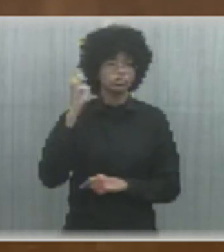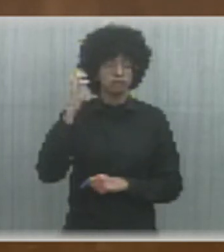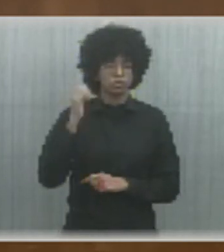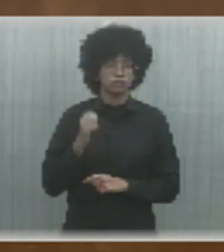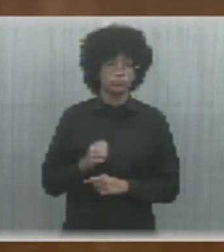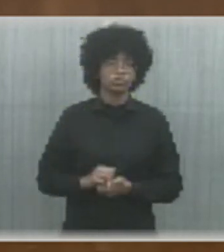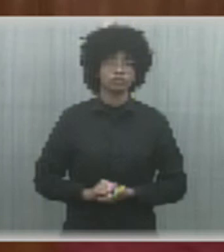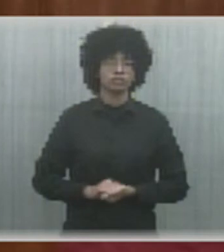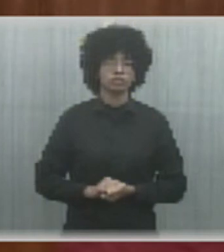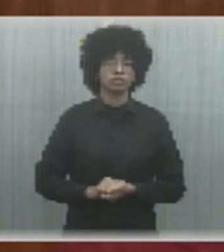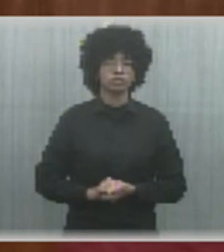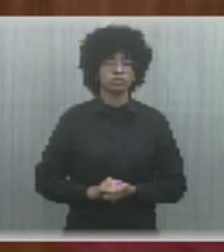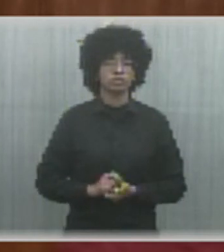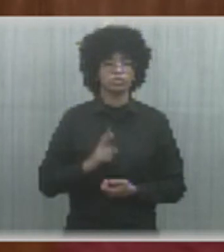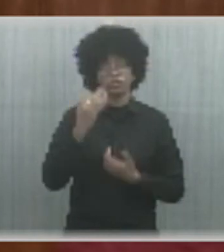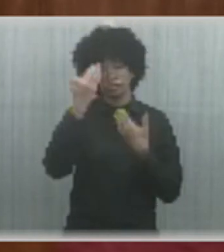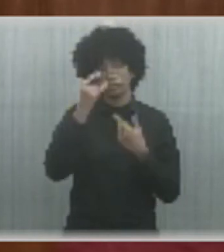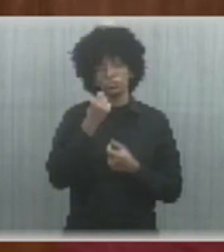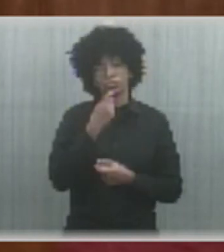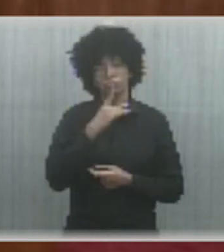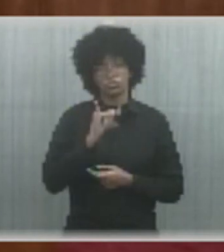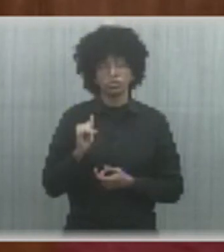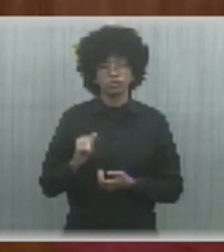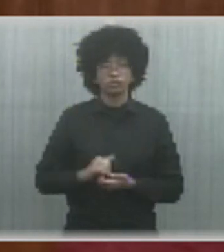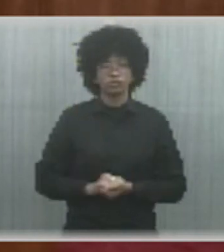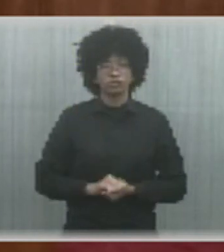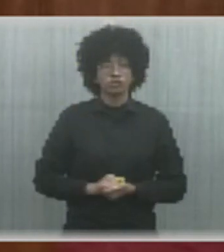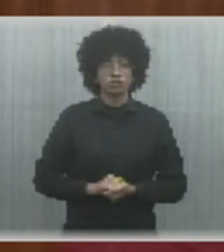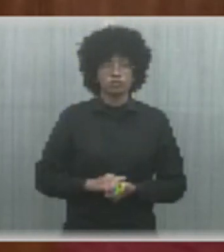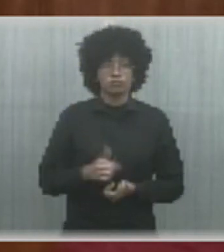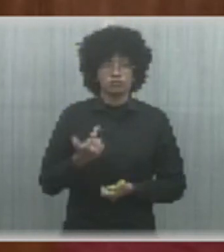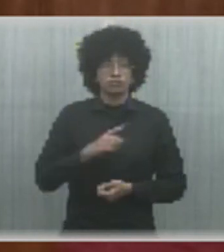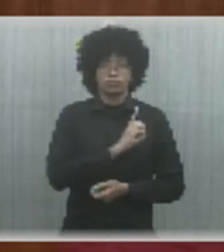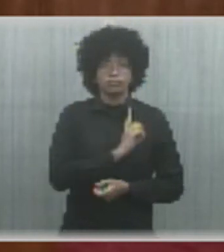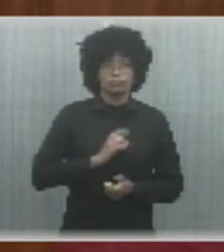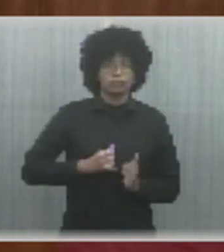isso, senhor presidente. Muito obrigado e bom dia. Não havendo